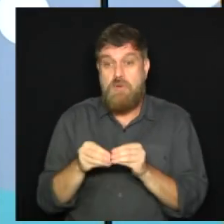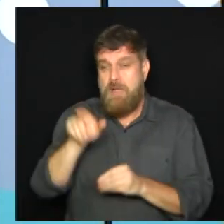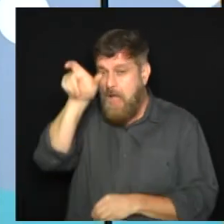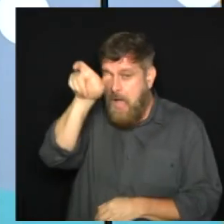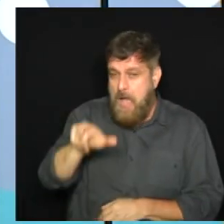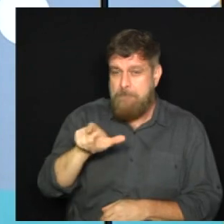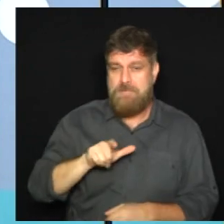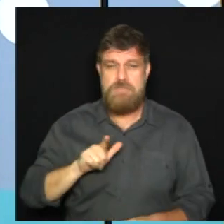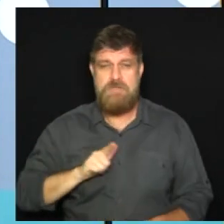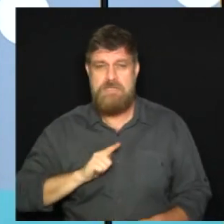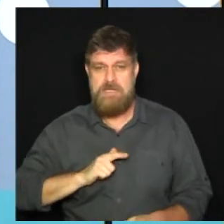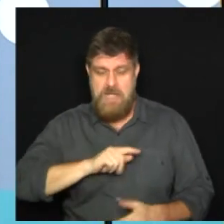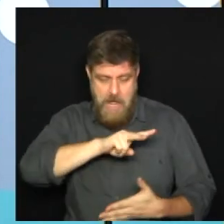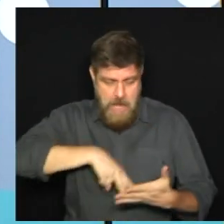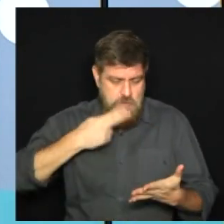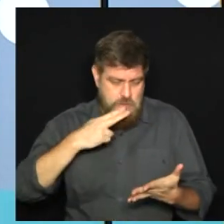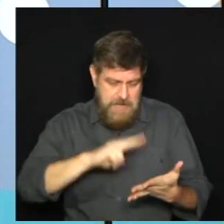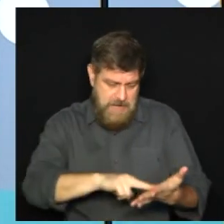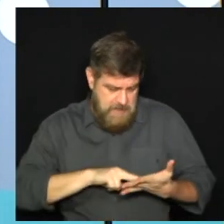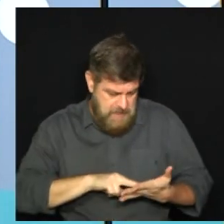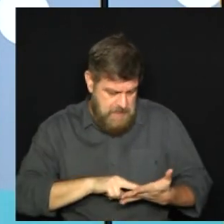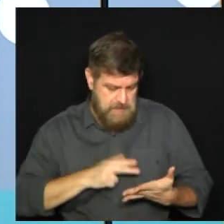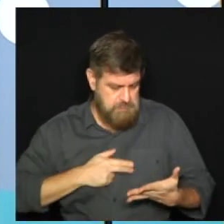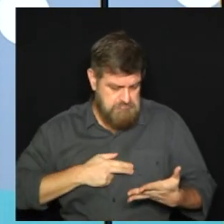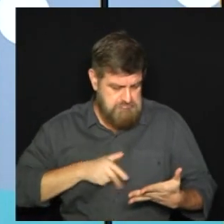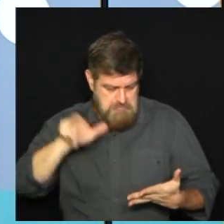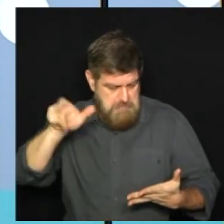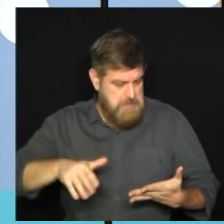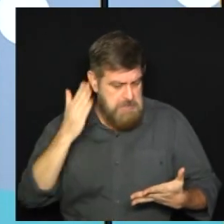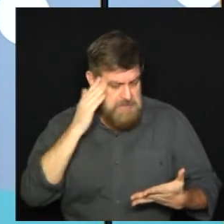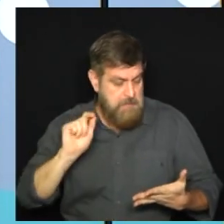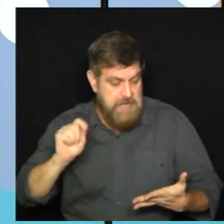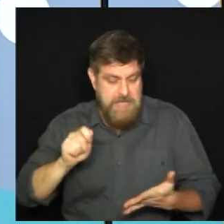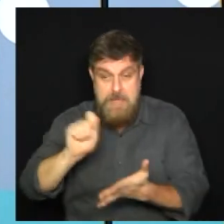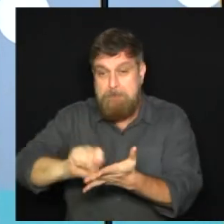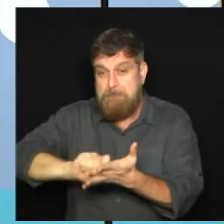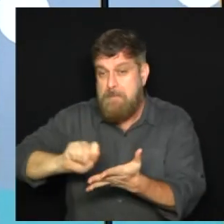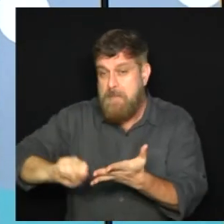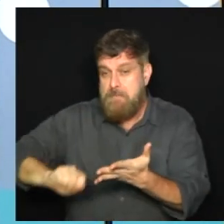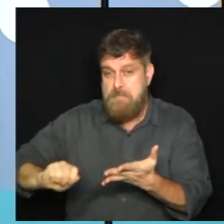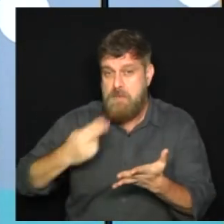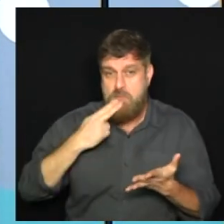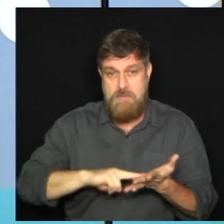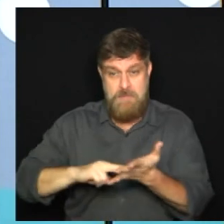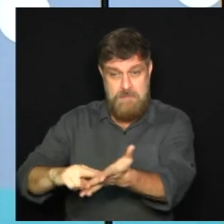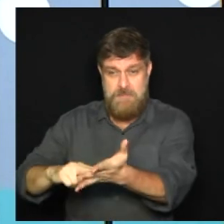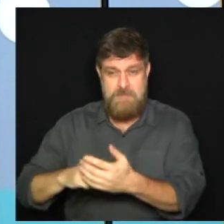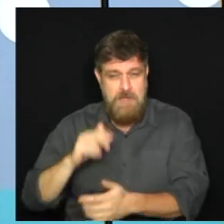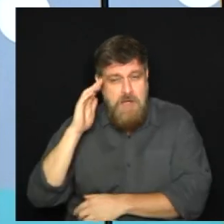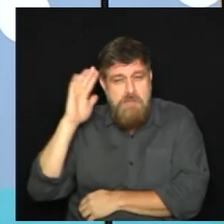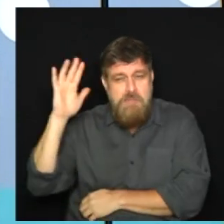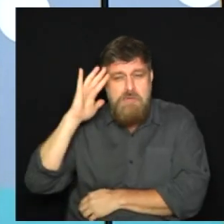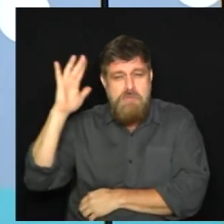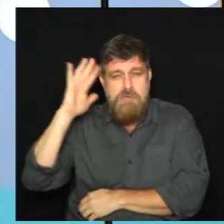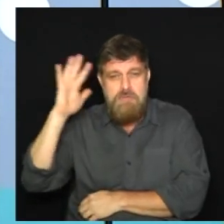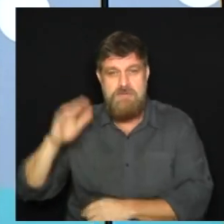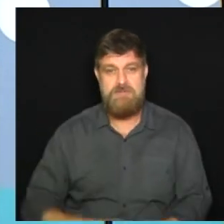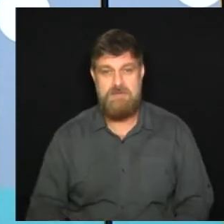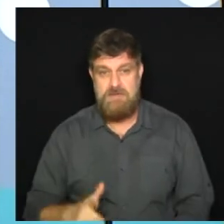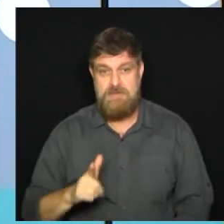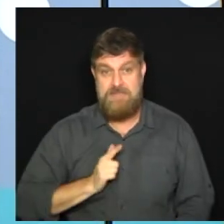experimental que acontece desde 1998 na Alemanha. A diretora da produção contou pra gente a proposta